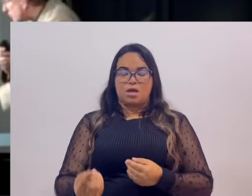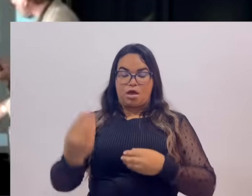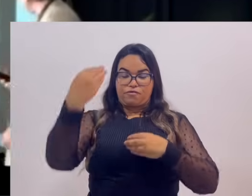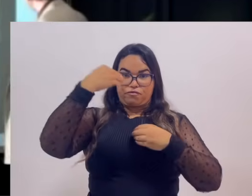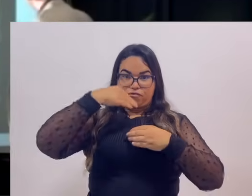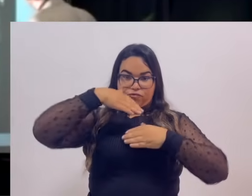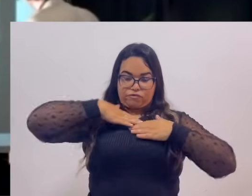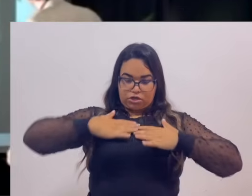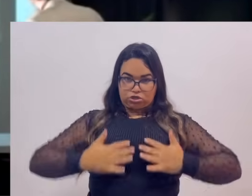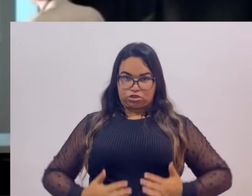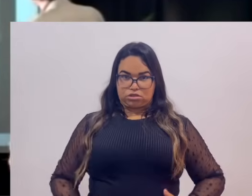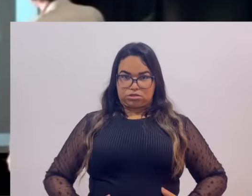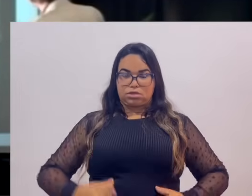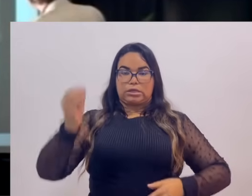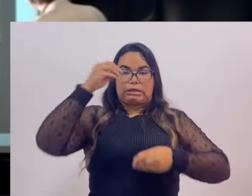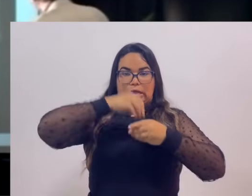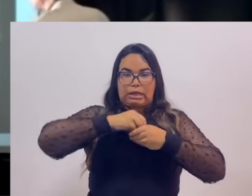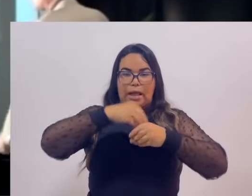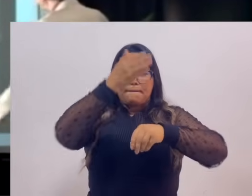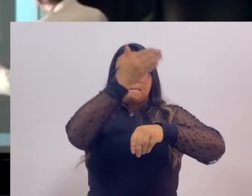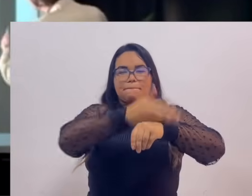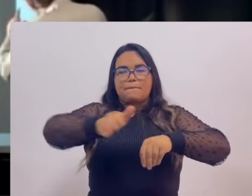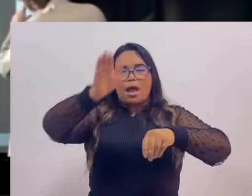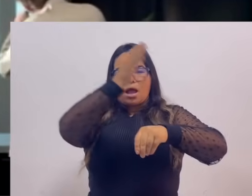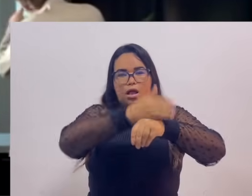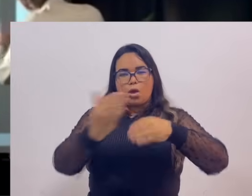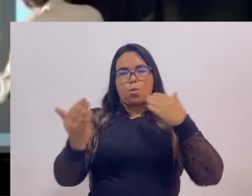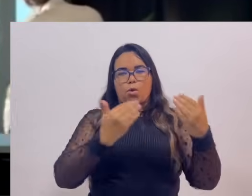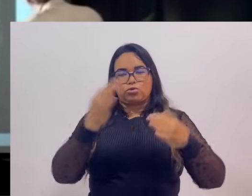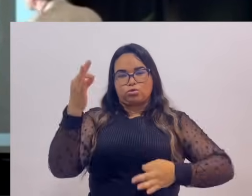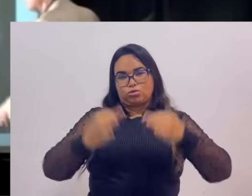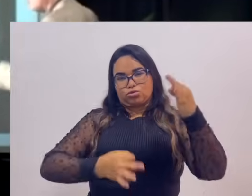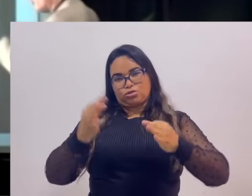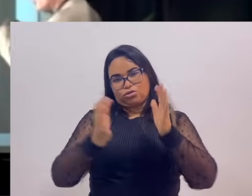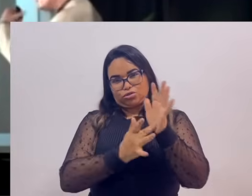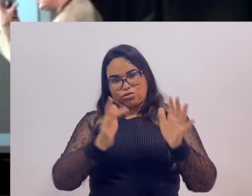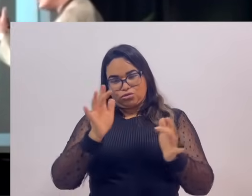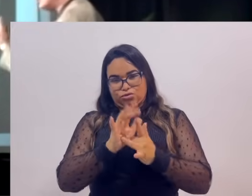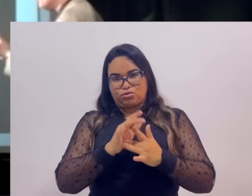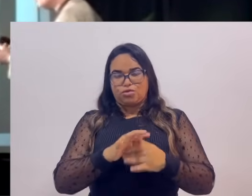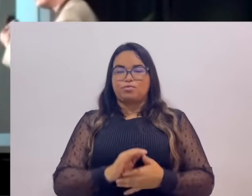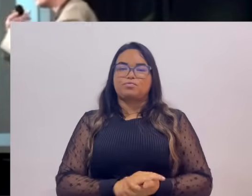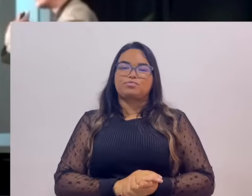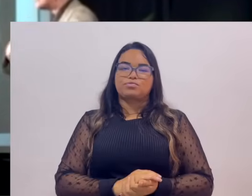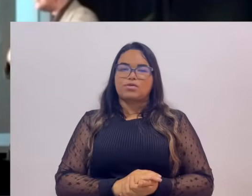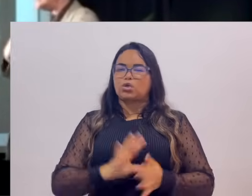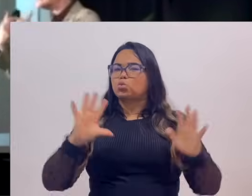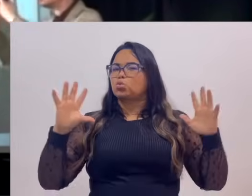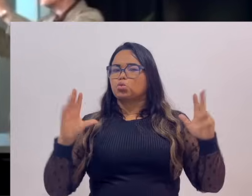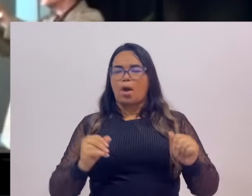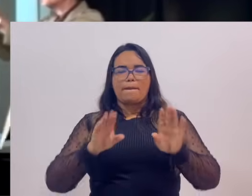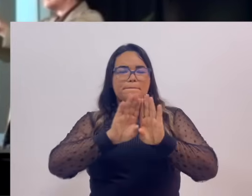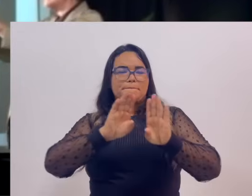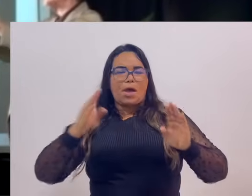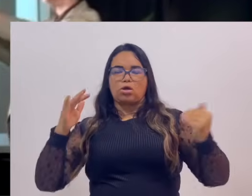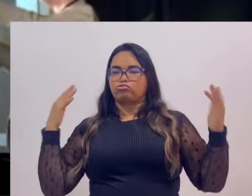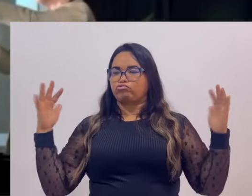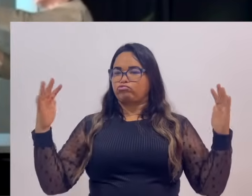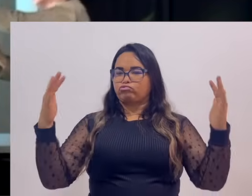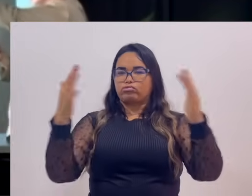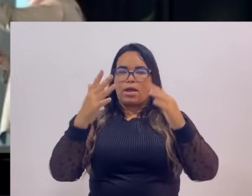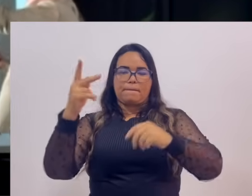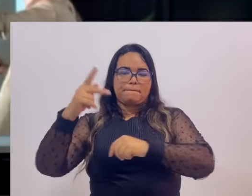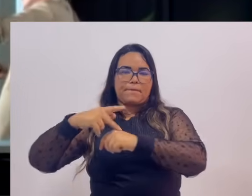representavam a Cristo a veste interior é branca como a justiça de Cristo a exterior o éfodo e todos